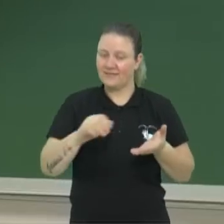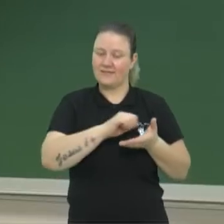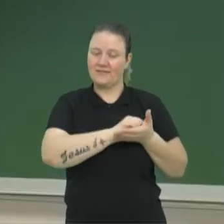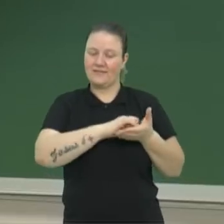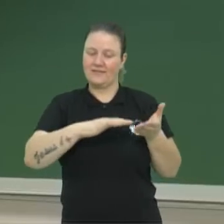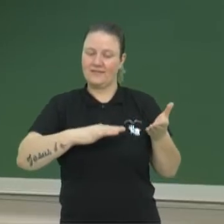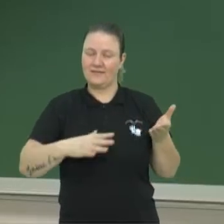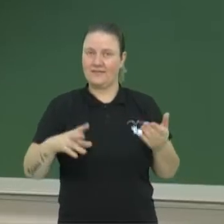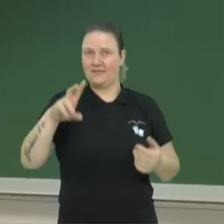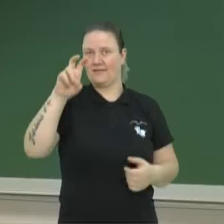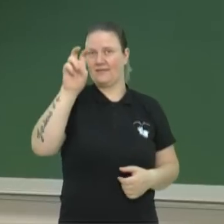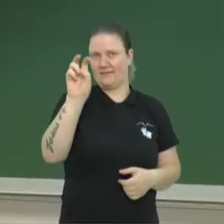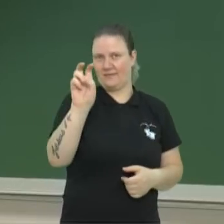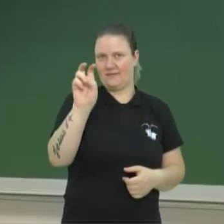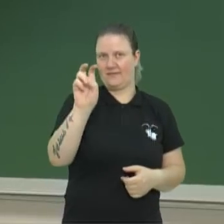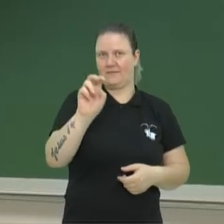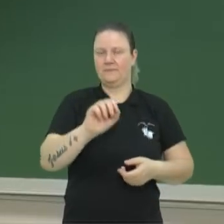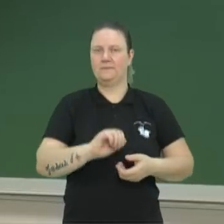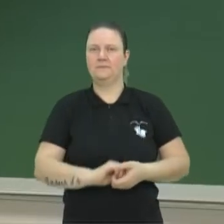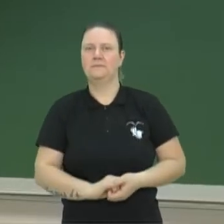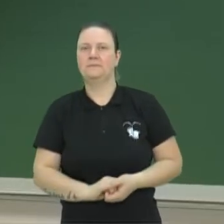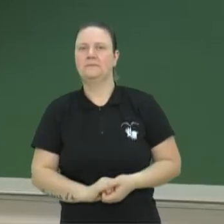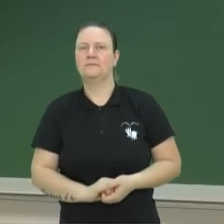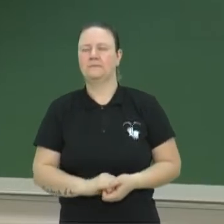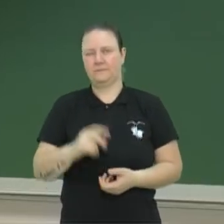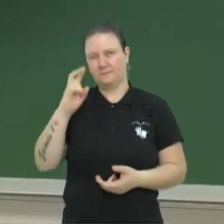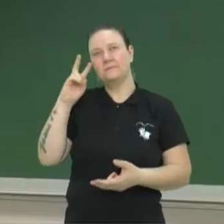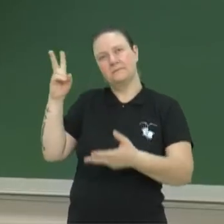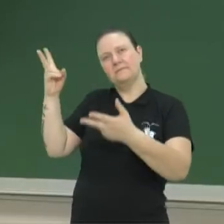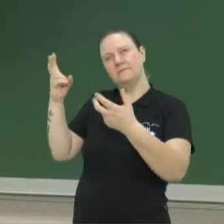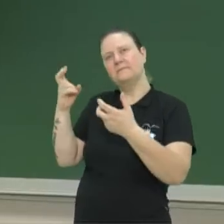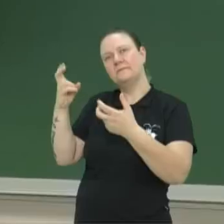quinta atividade aqui para nós fazermos juntos. Observe.